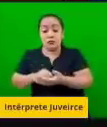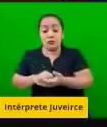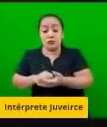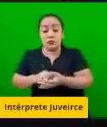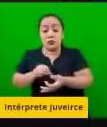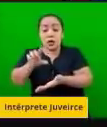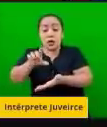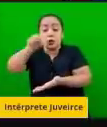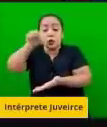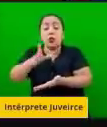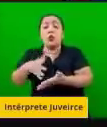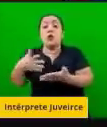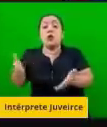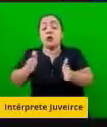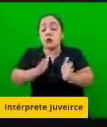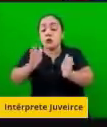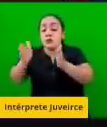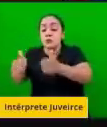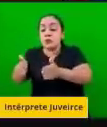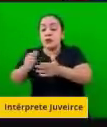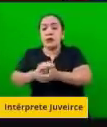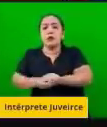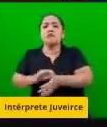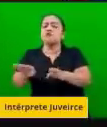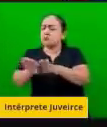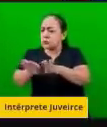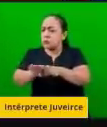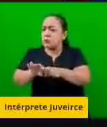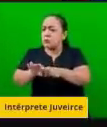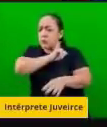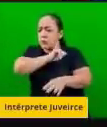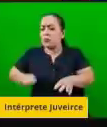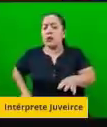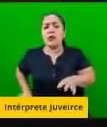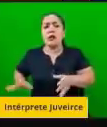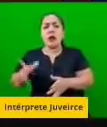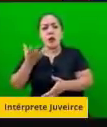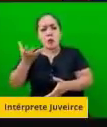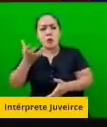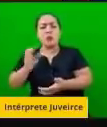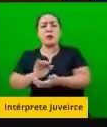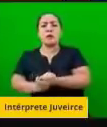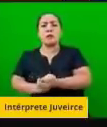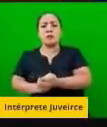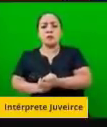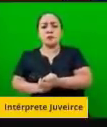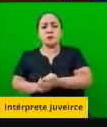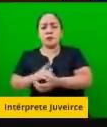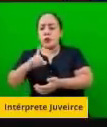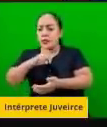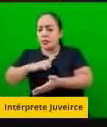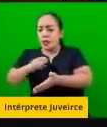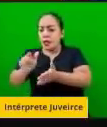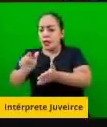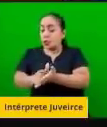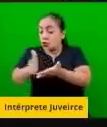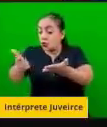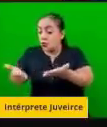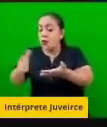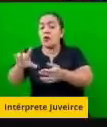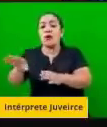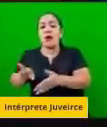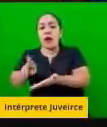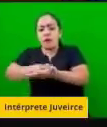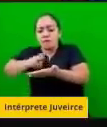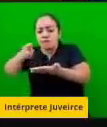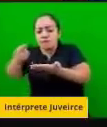período, tá? Então, é o período imperial também, tá? Então, no período imperial eu já vou ter jornais e revistas, né, no finalzinho ali do século,